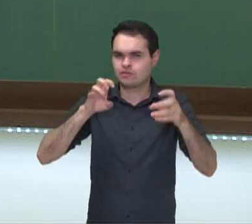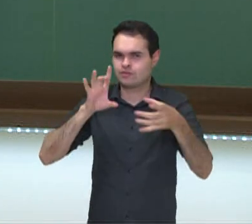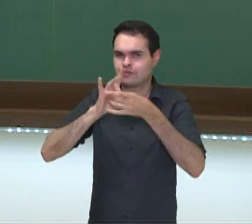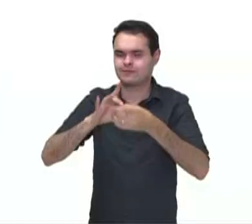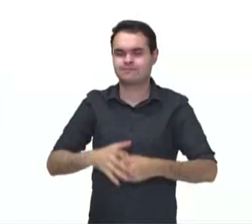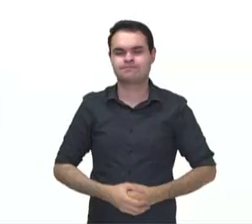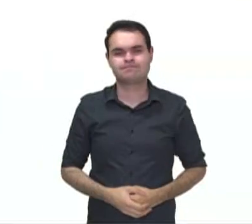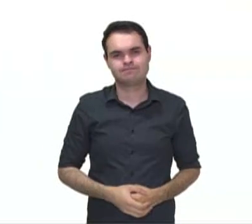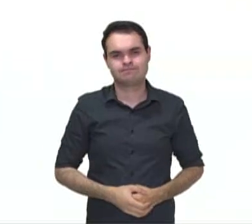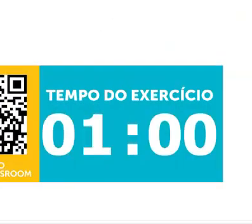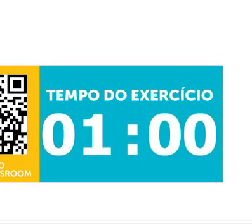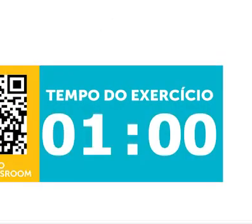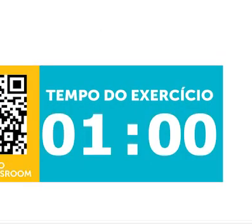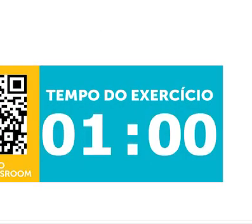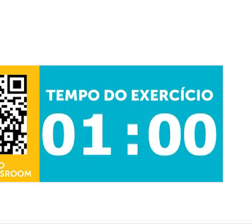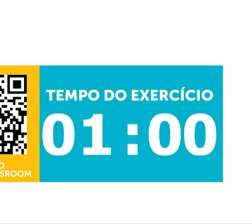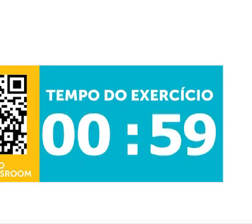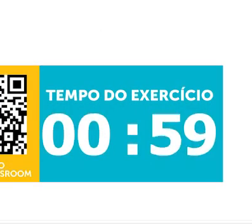correção.